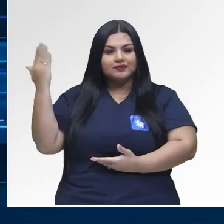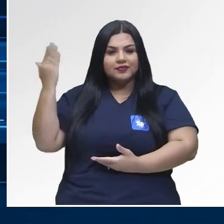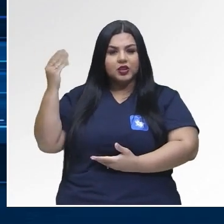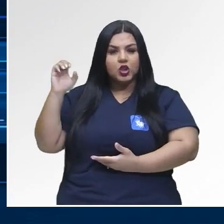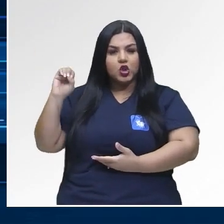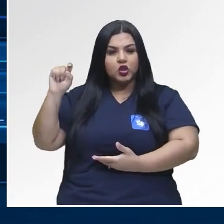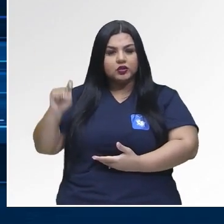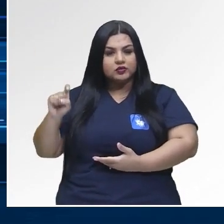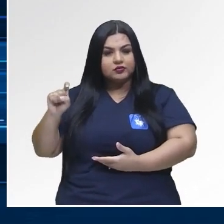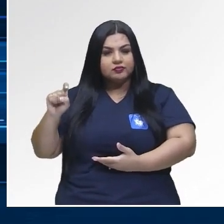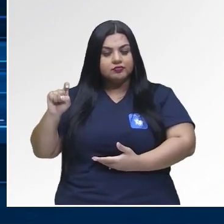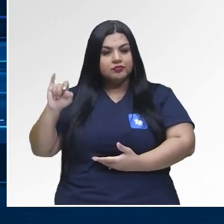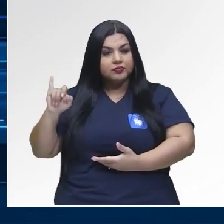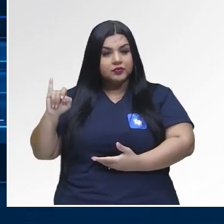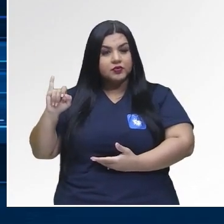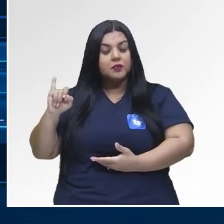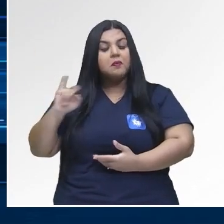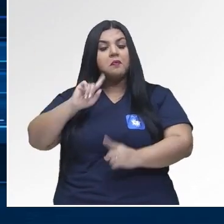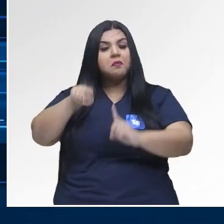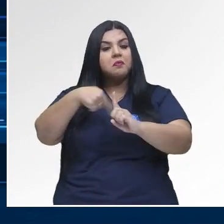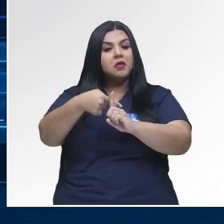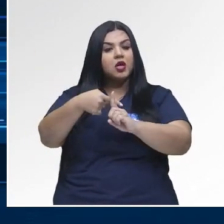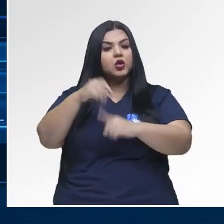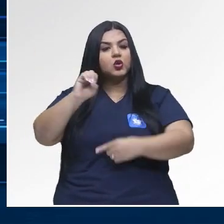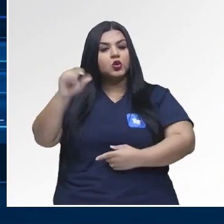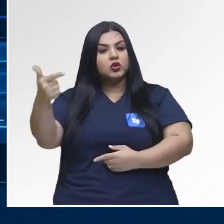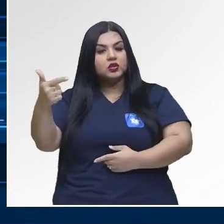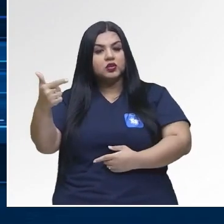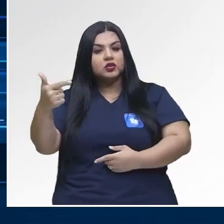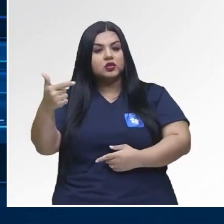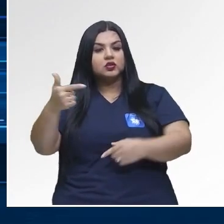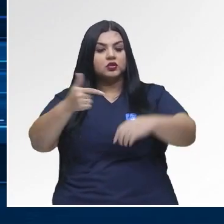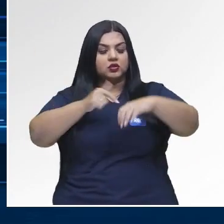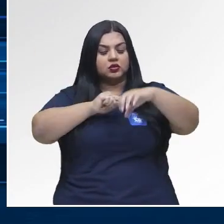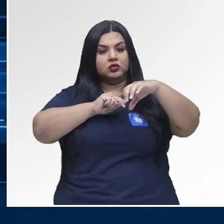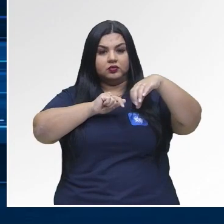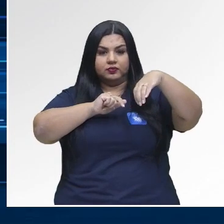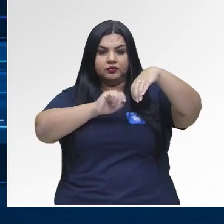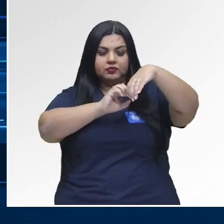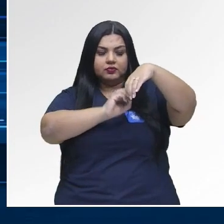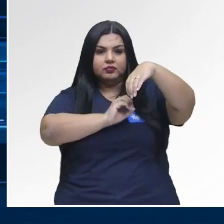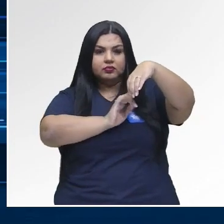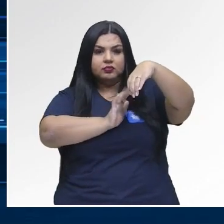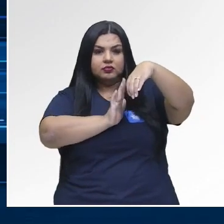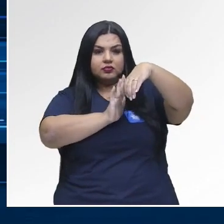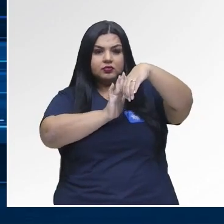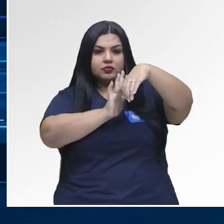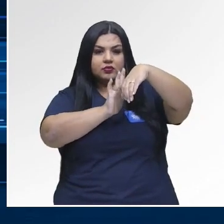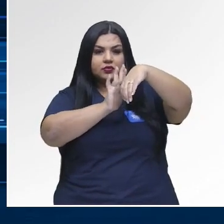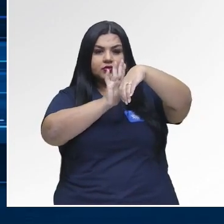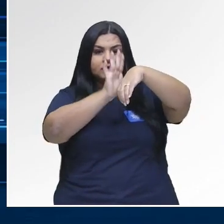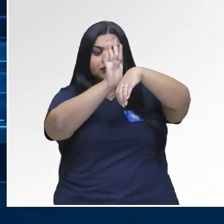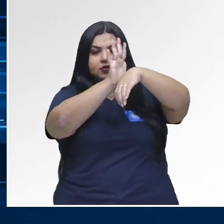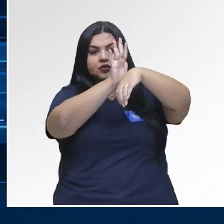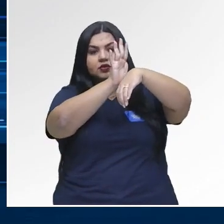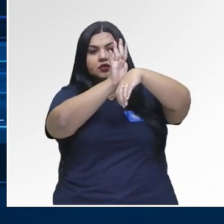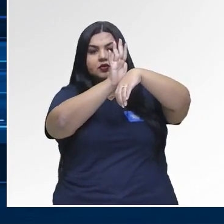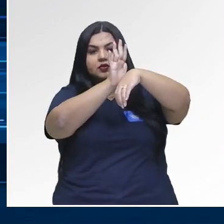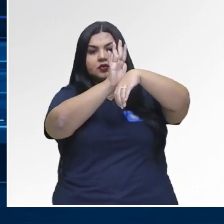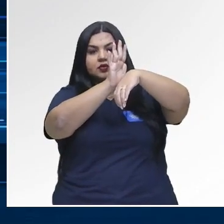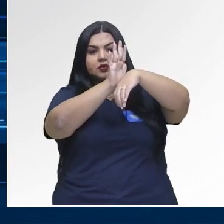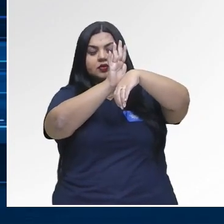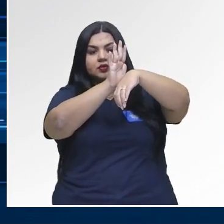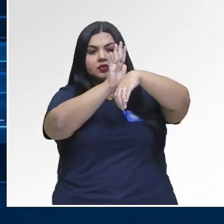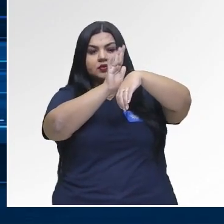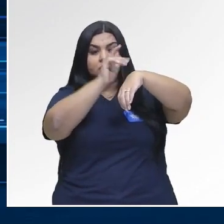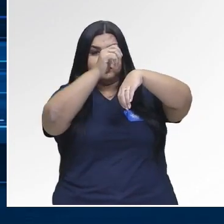é a hemácia mais o oxigênio, saindo do alvéolo pulmonar e levando esse oxigênio para